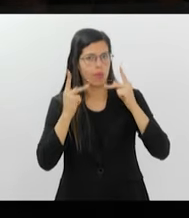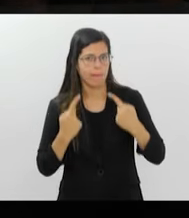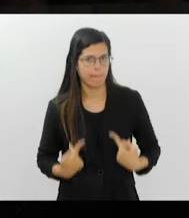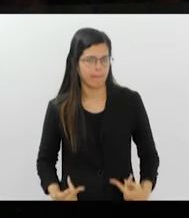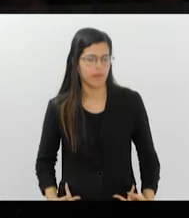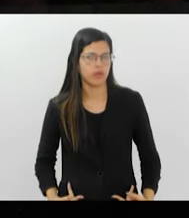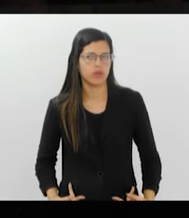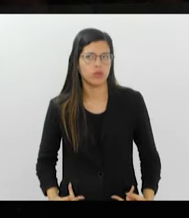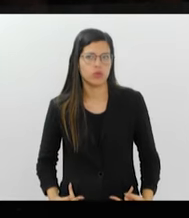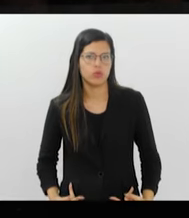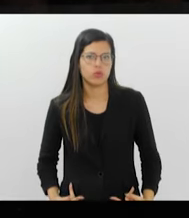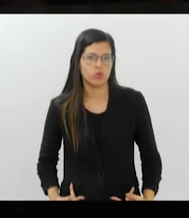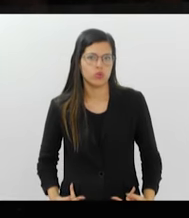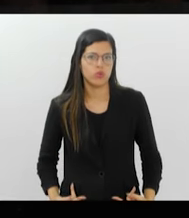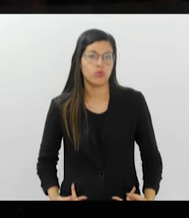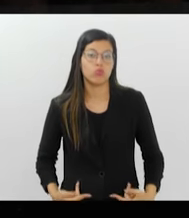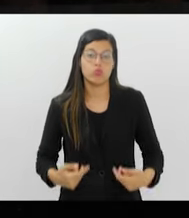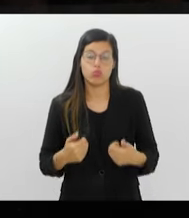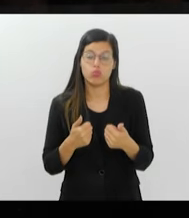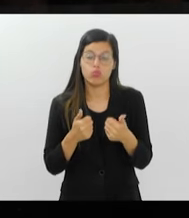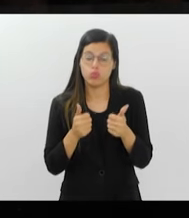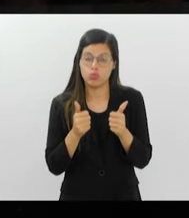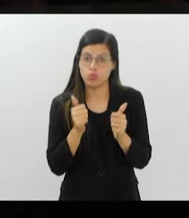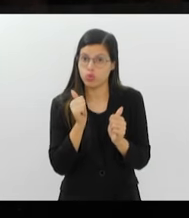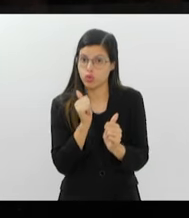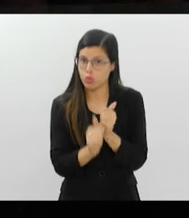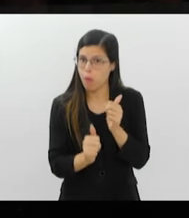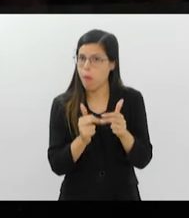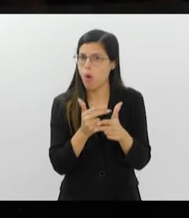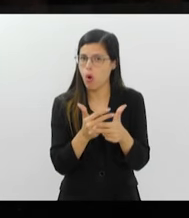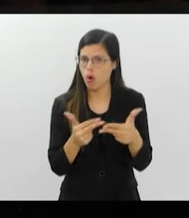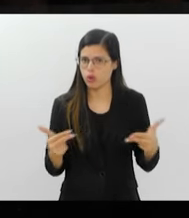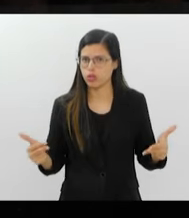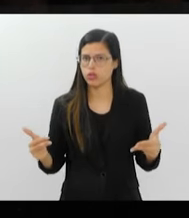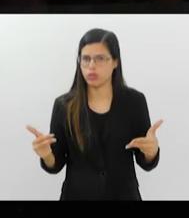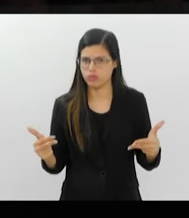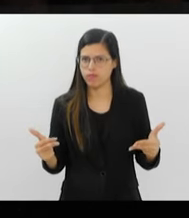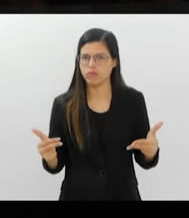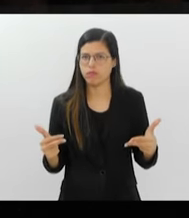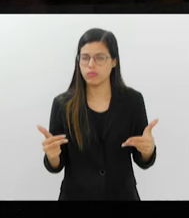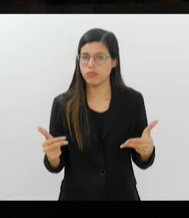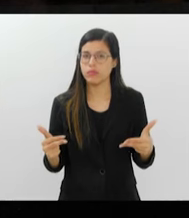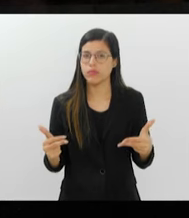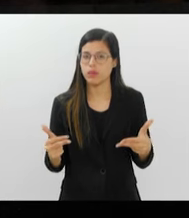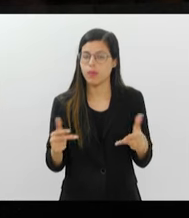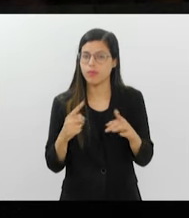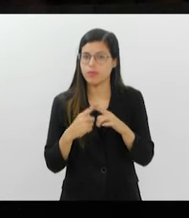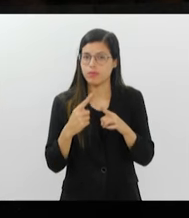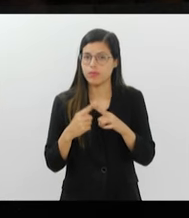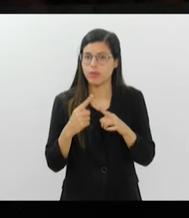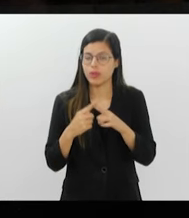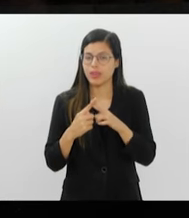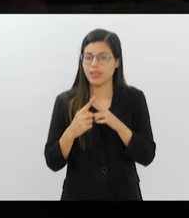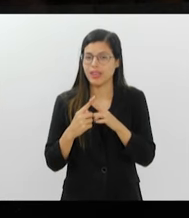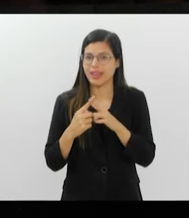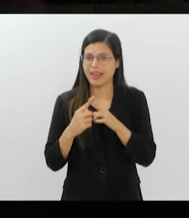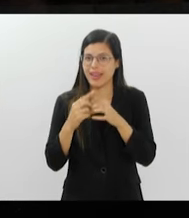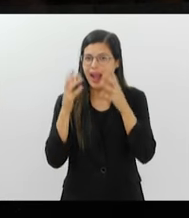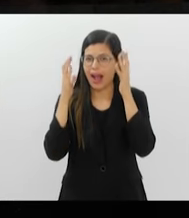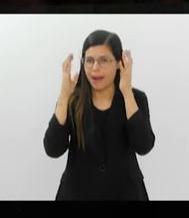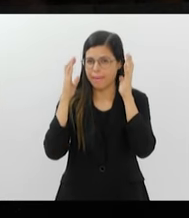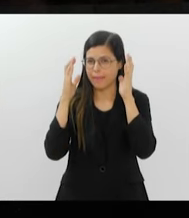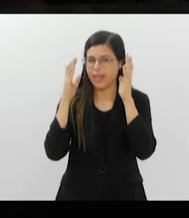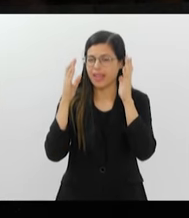em determinados esportes, onde a cabeça é afetada por pancadas e